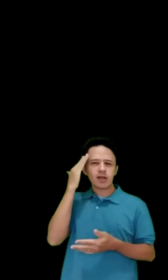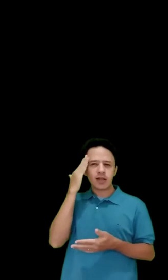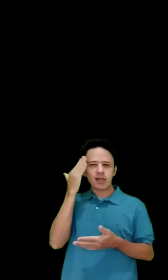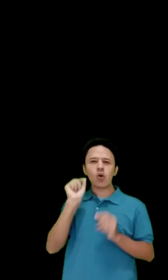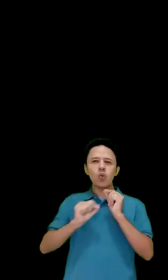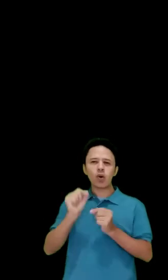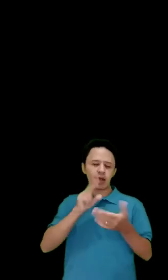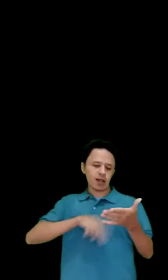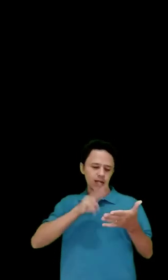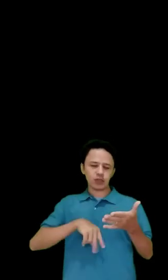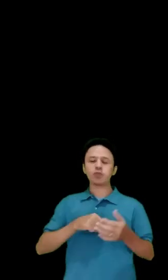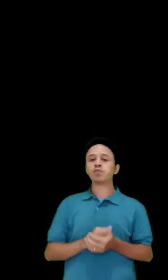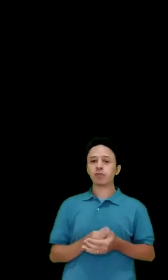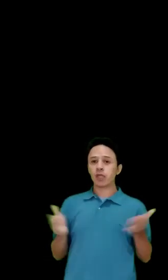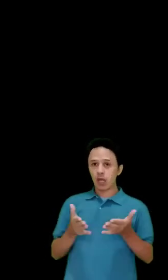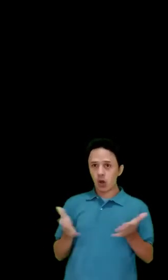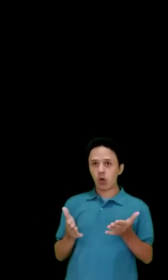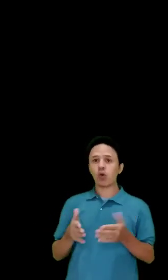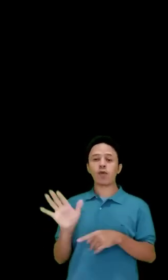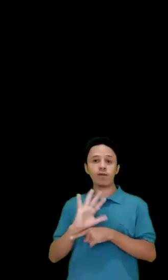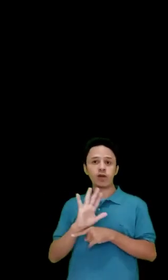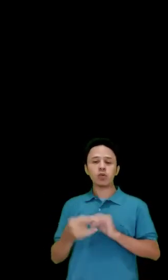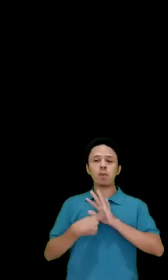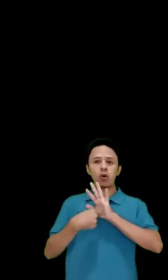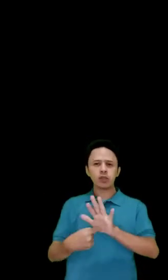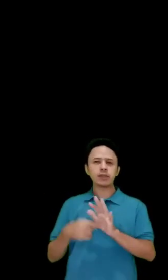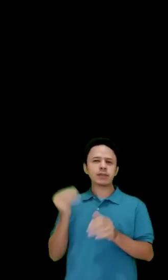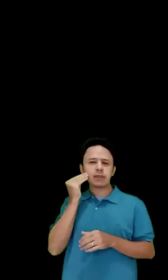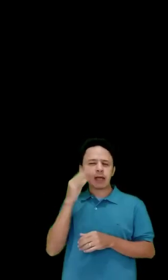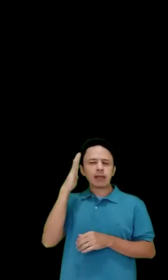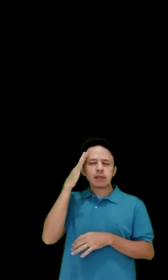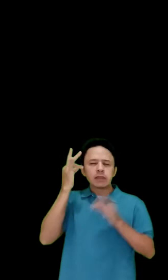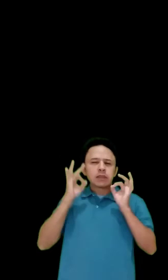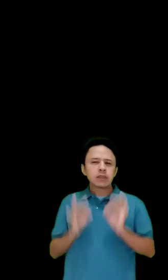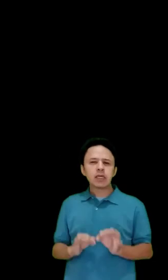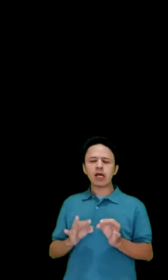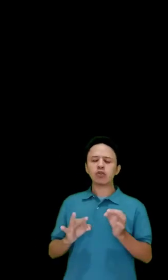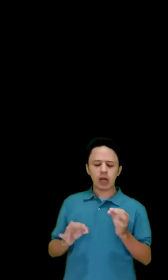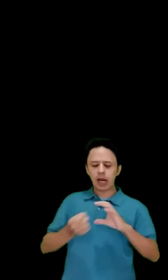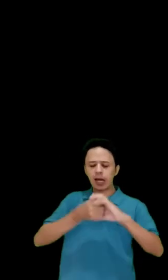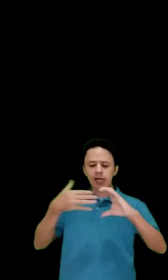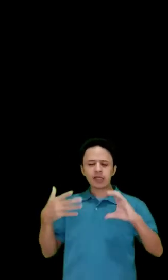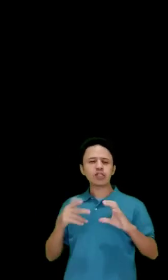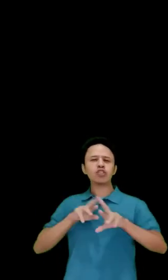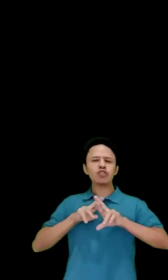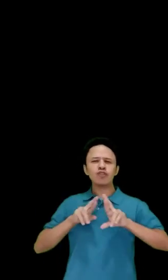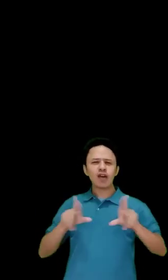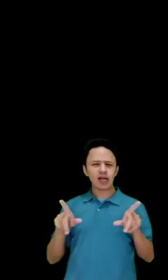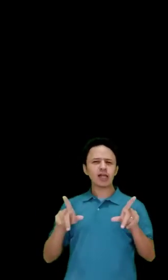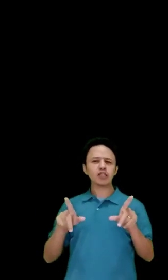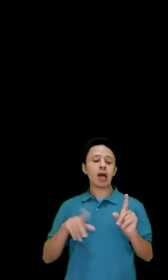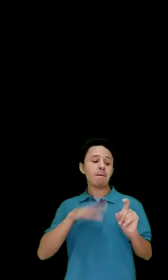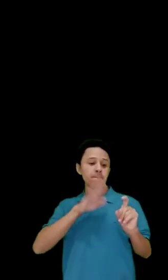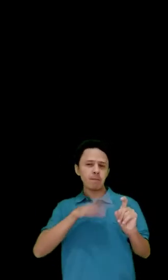que você está lendo. A gente vai, então, passar para a próxima parte do vídeo para tentar compreender as diferentes características que fazem